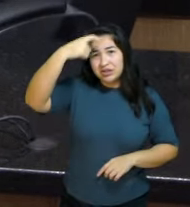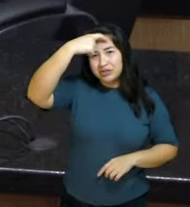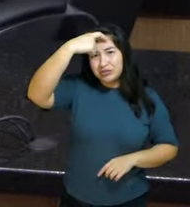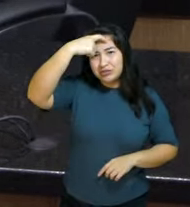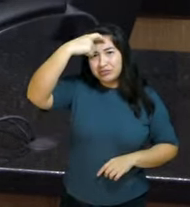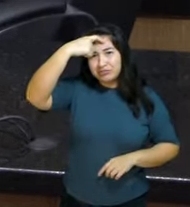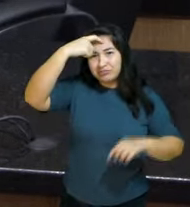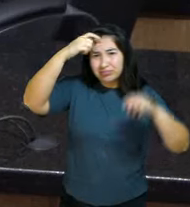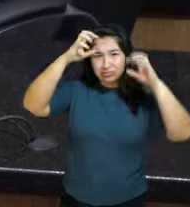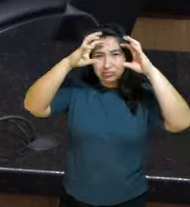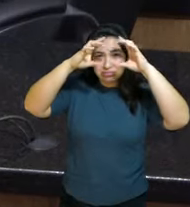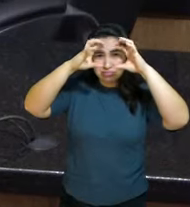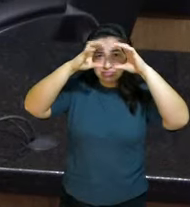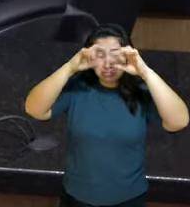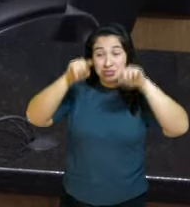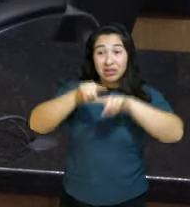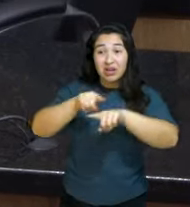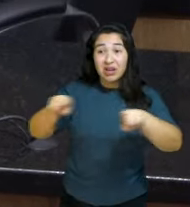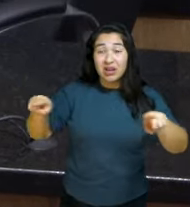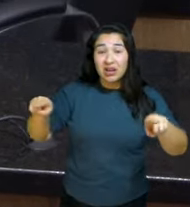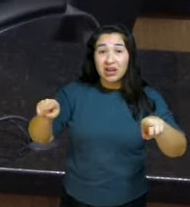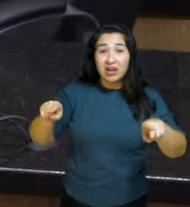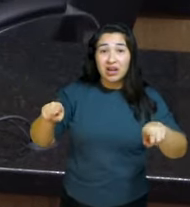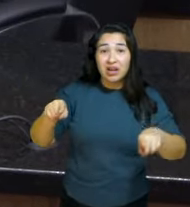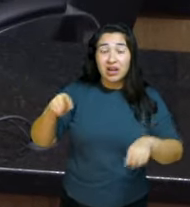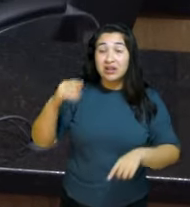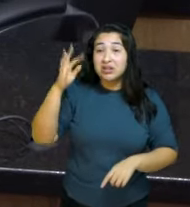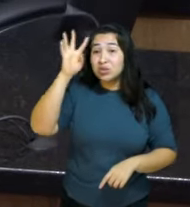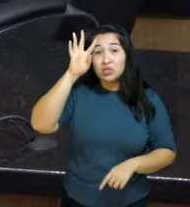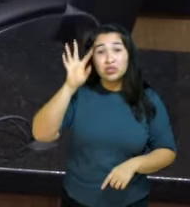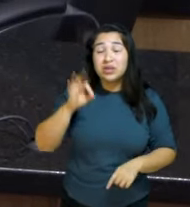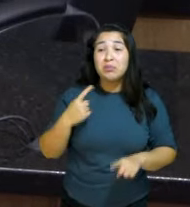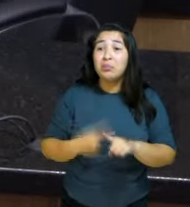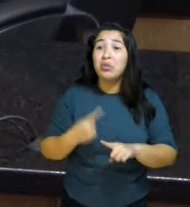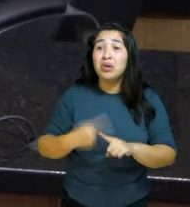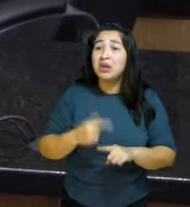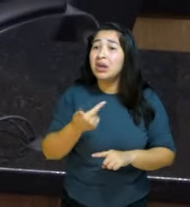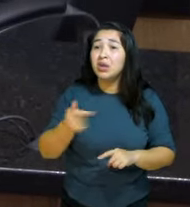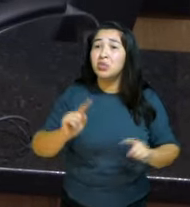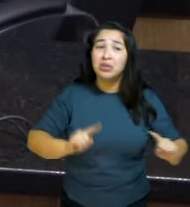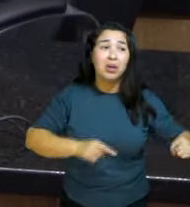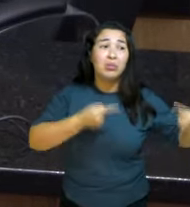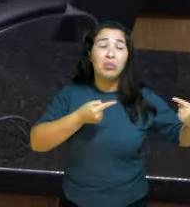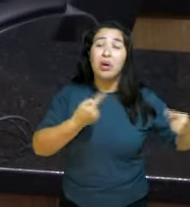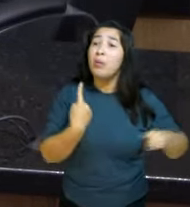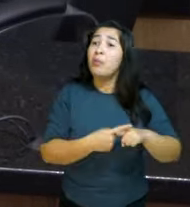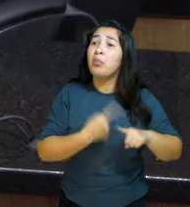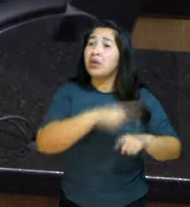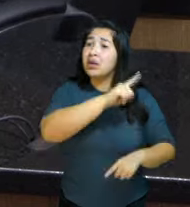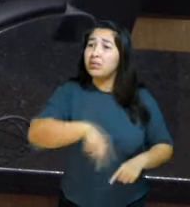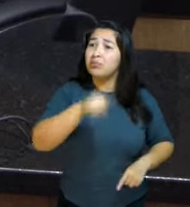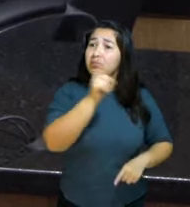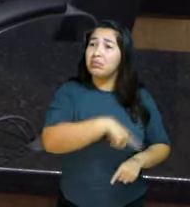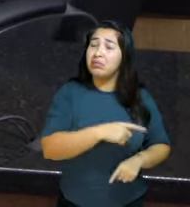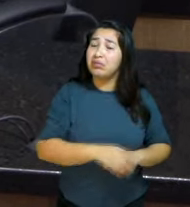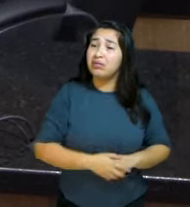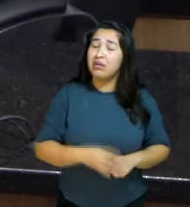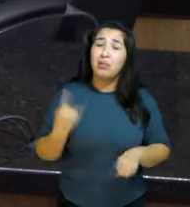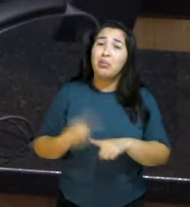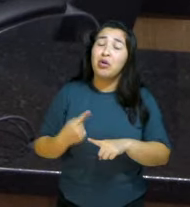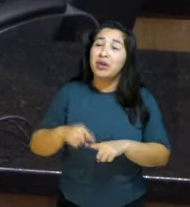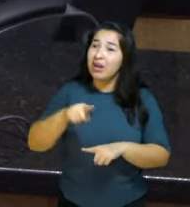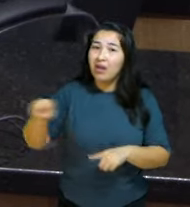façam com que eles entendam o porquê que não teve a competição. Por que que não teve a competição